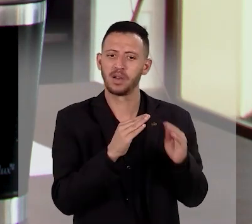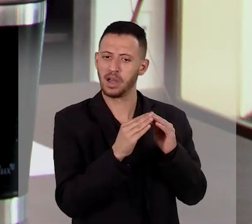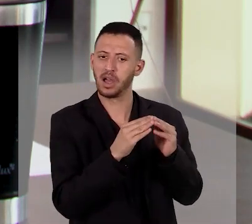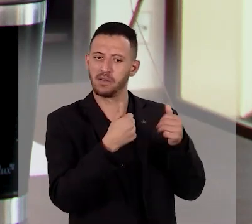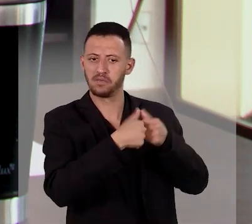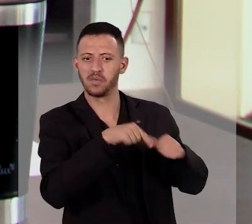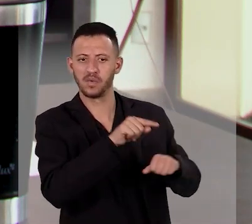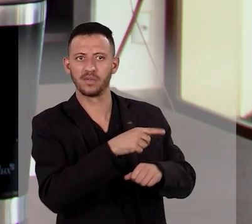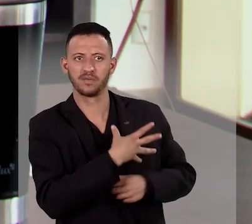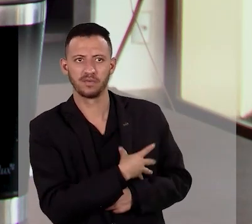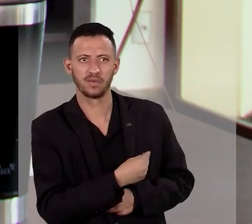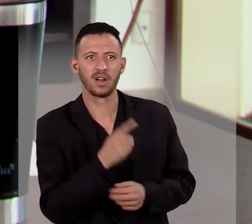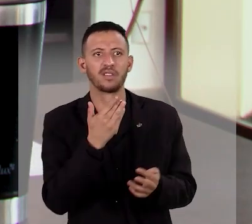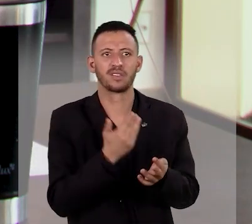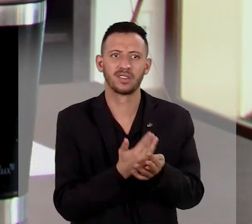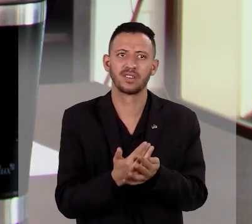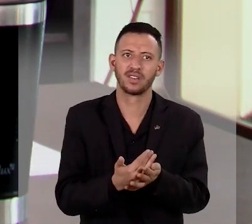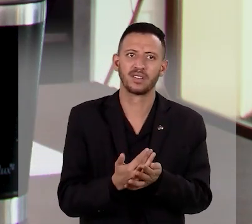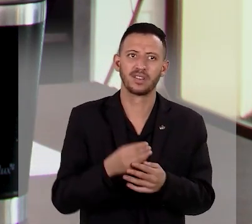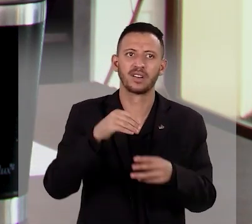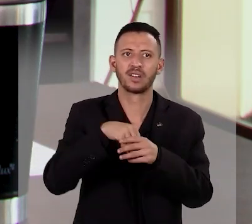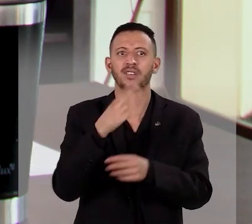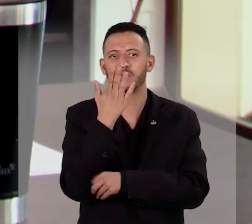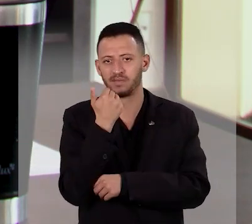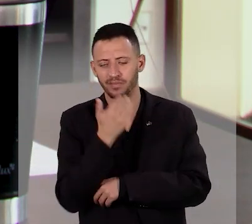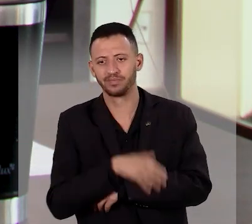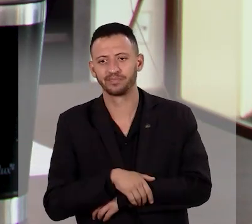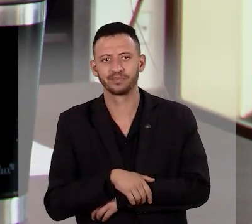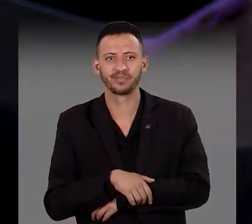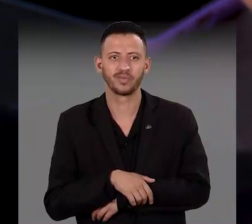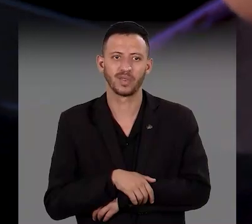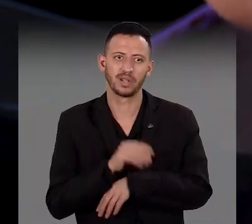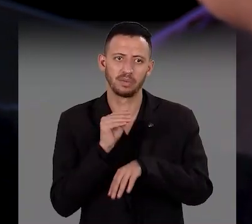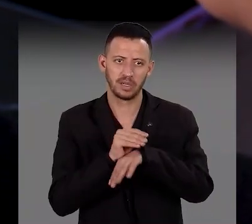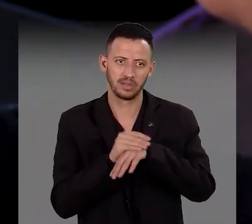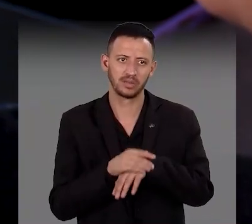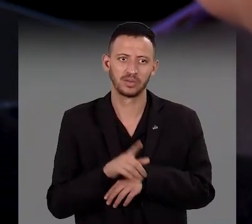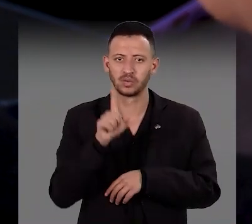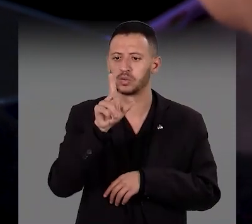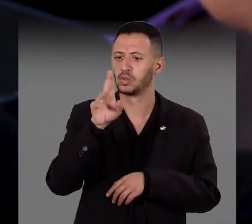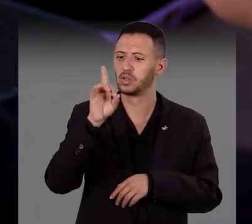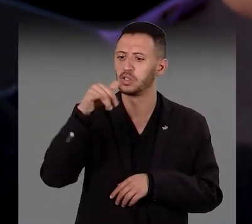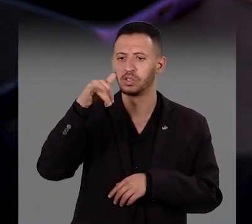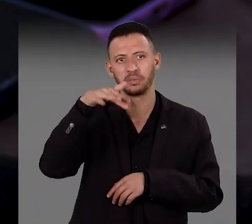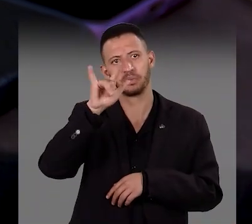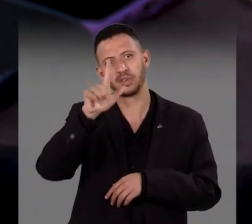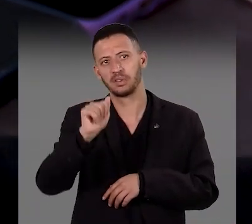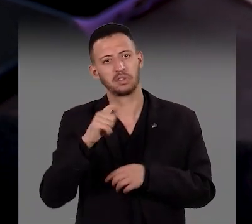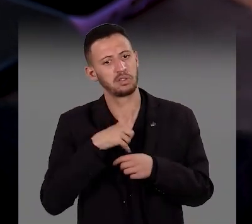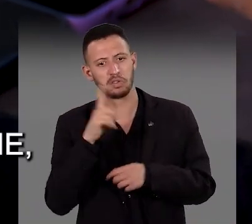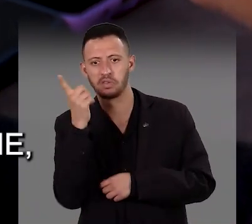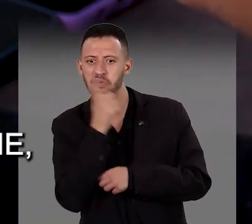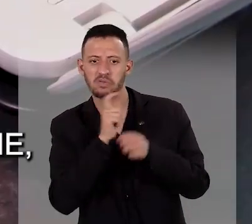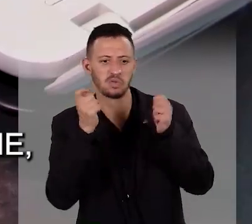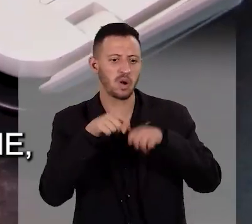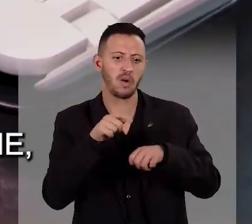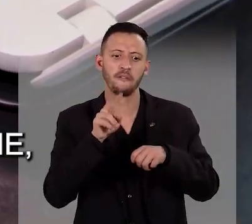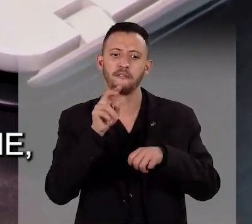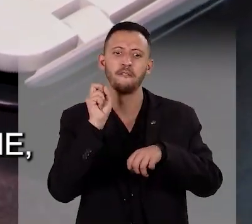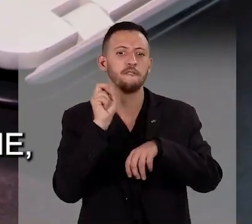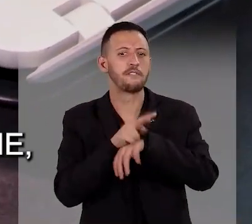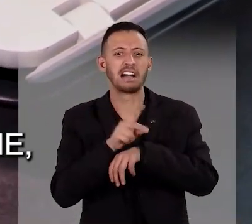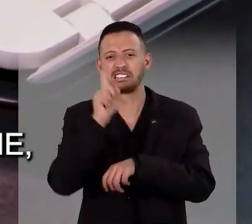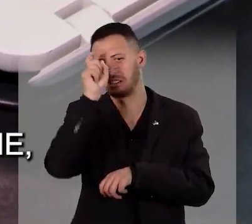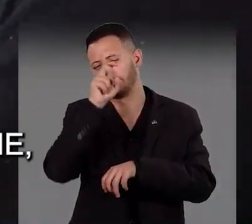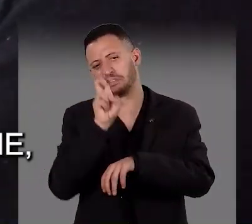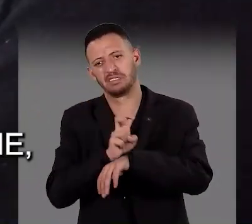ela em casa até iniciar, vamos dizer, a introdução alimentar. Quando voltou ao trabalho, Ludmila ainda não tinha conseguido